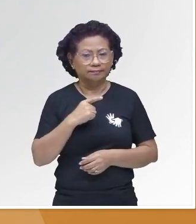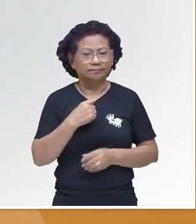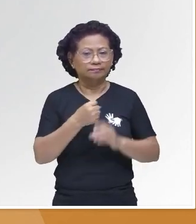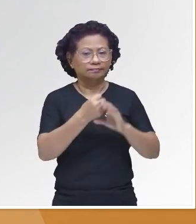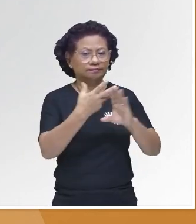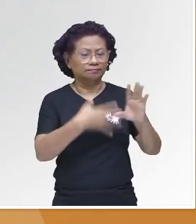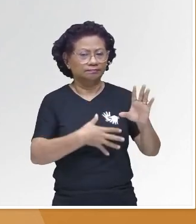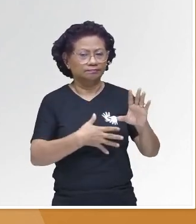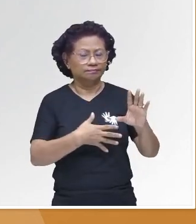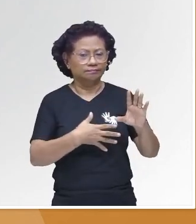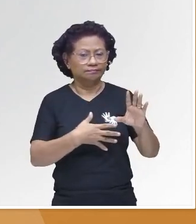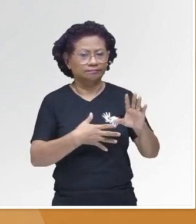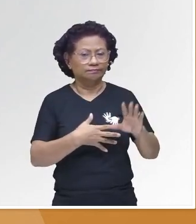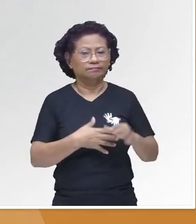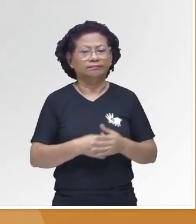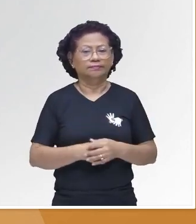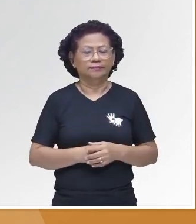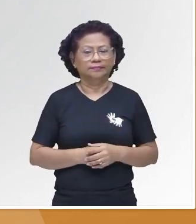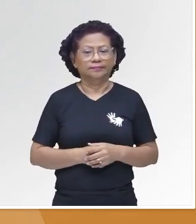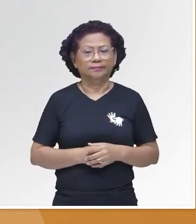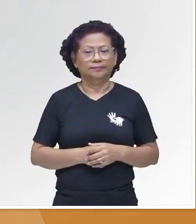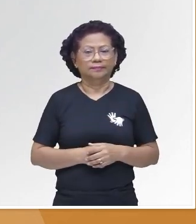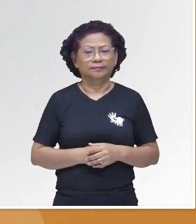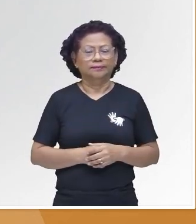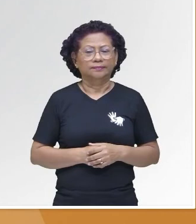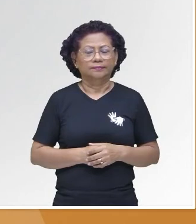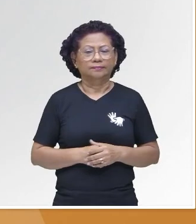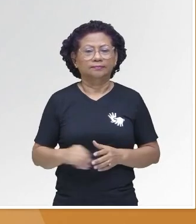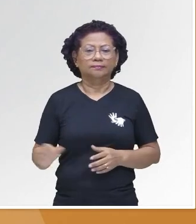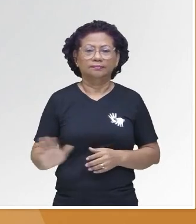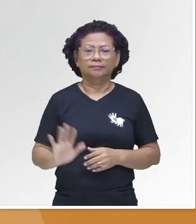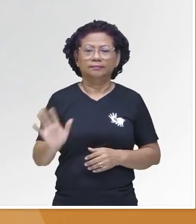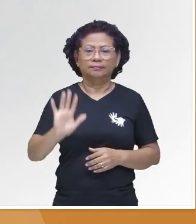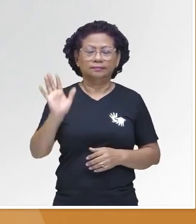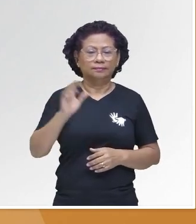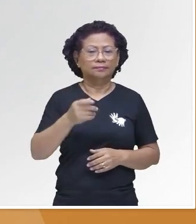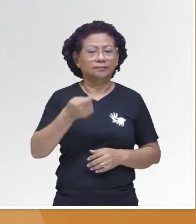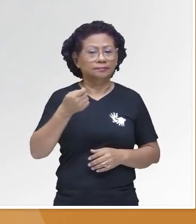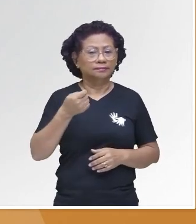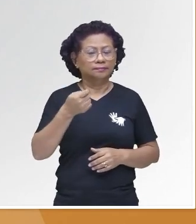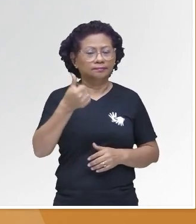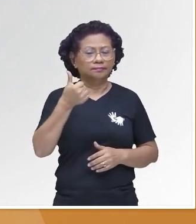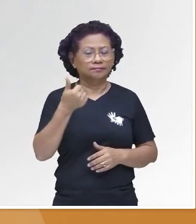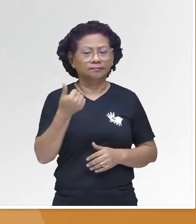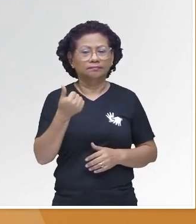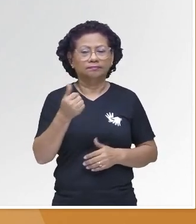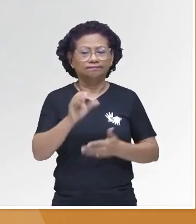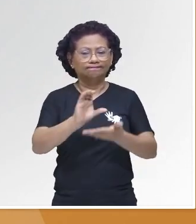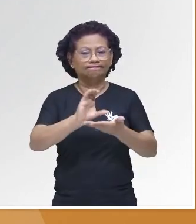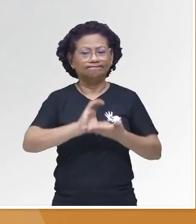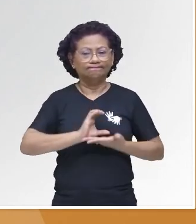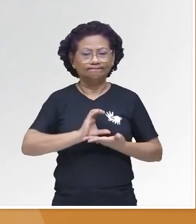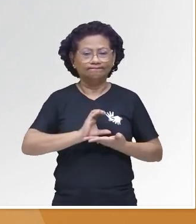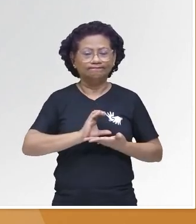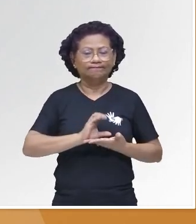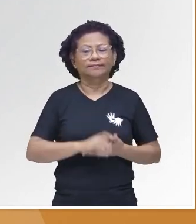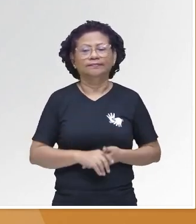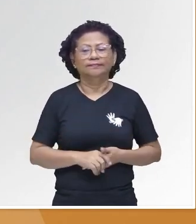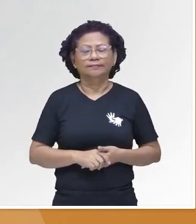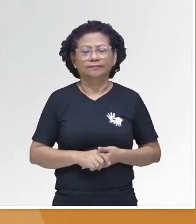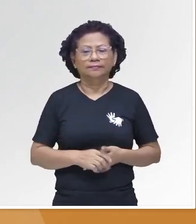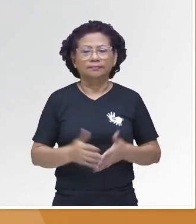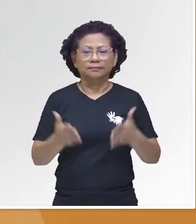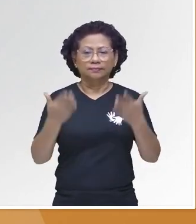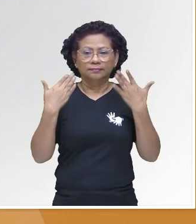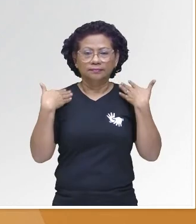investimento é alto, é uma fonte de energia muito cara, ela é pouco rentável, né? O calor perdido